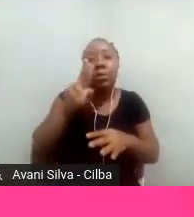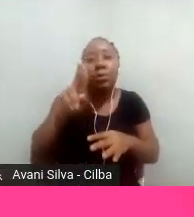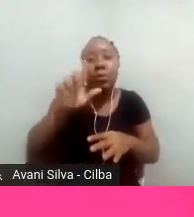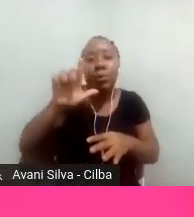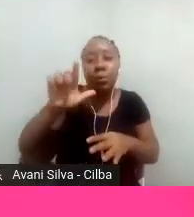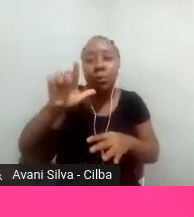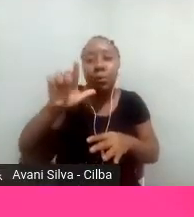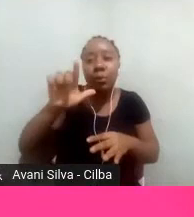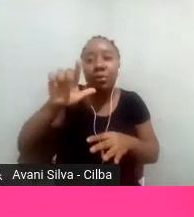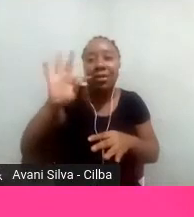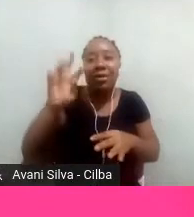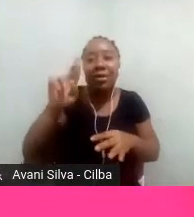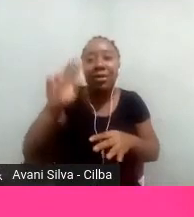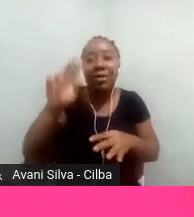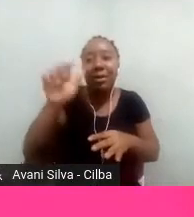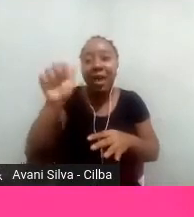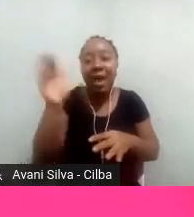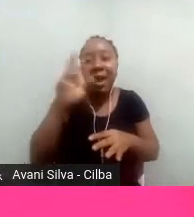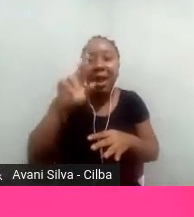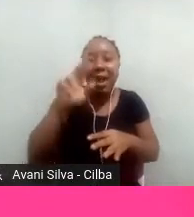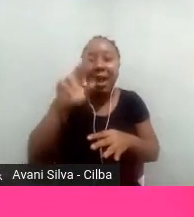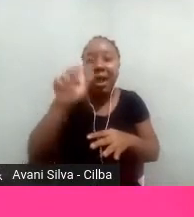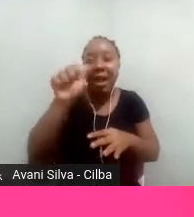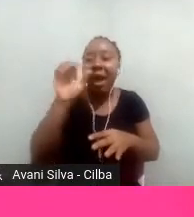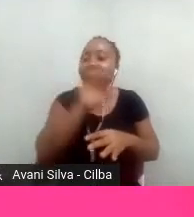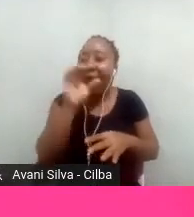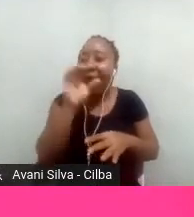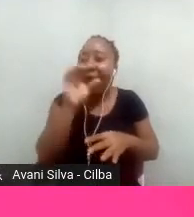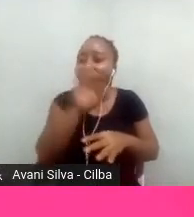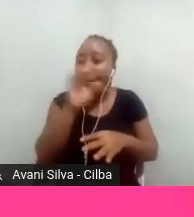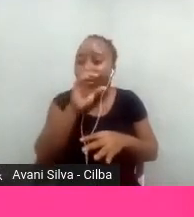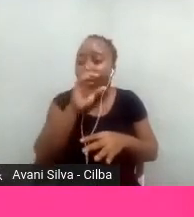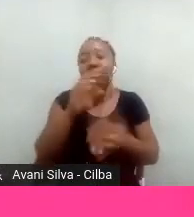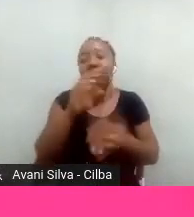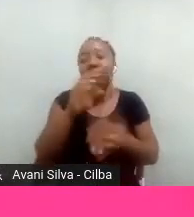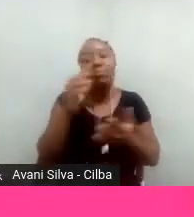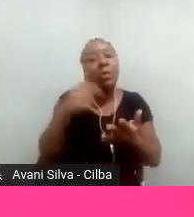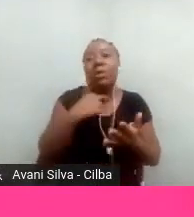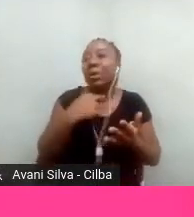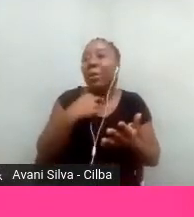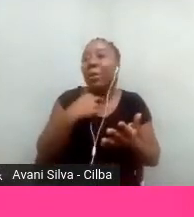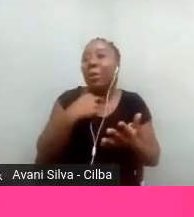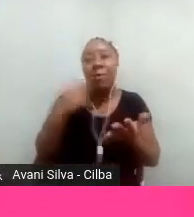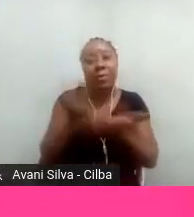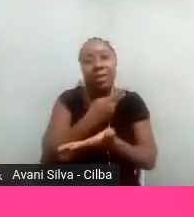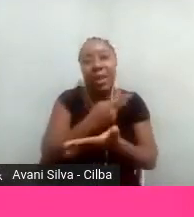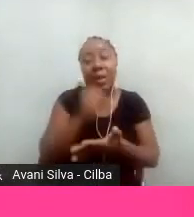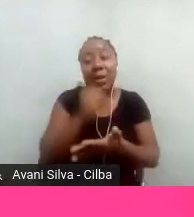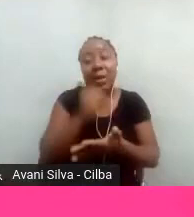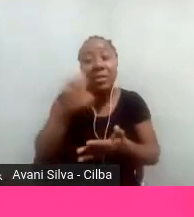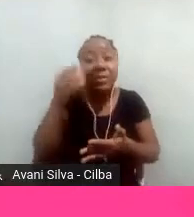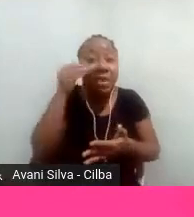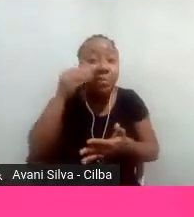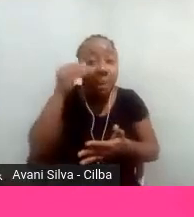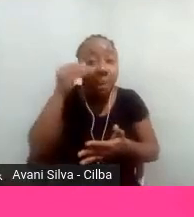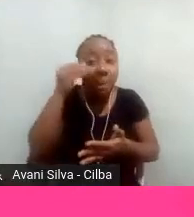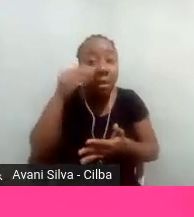pode ter erro. Então, se você não tem experiência, não conhece